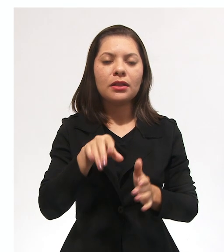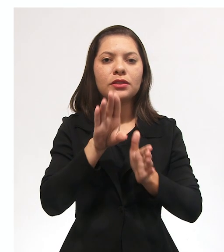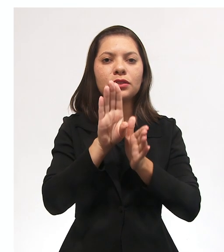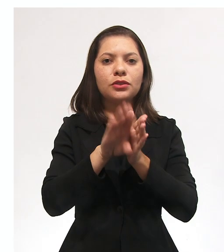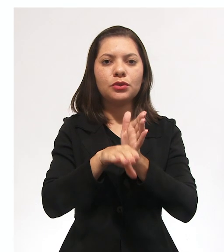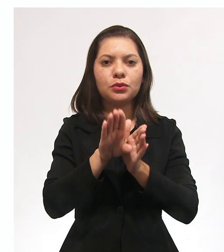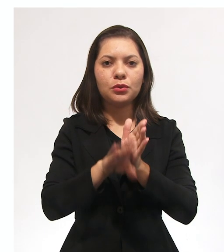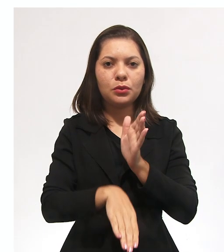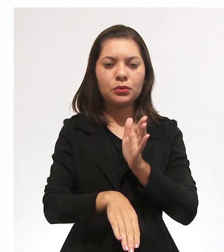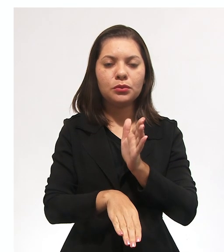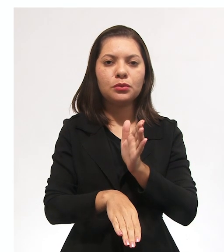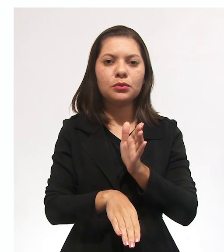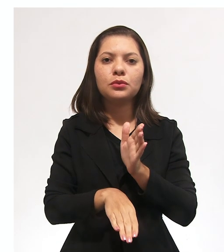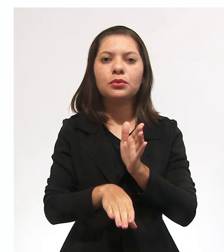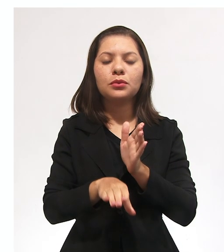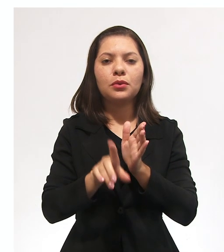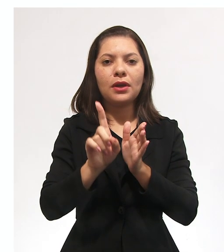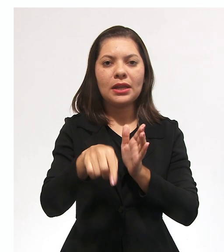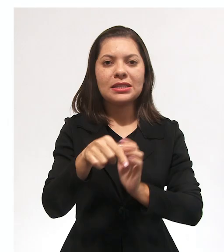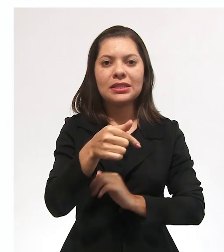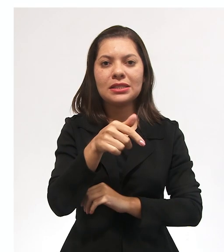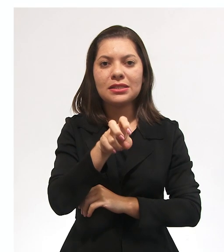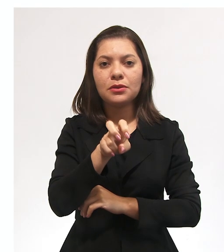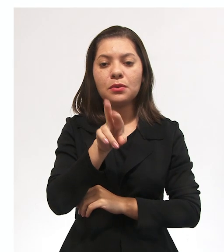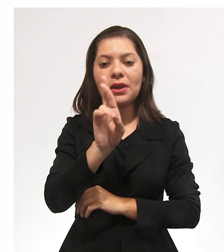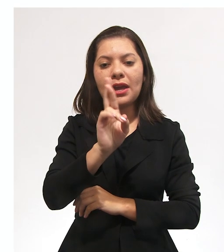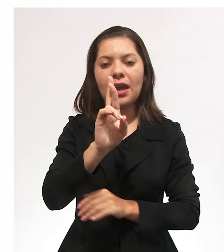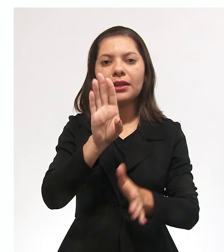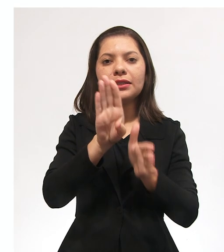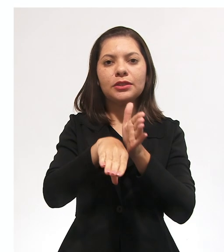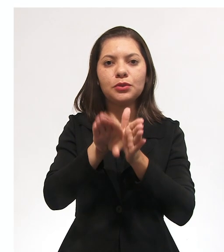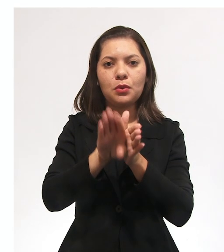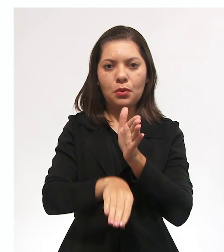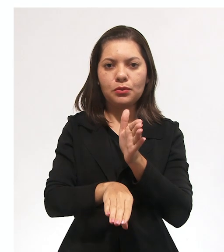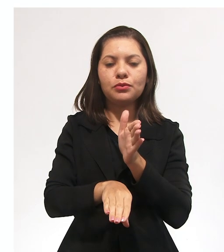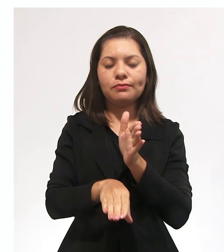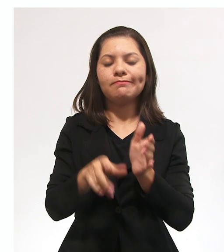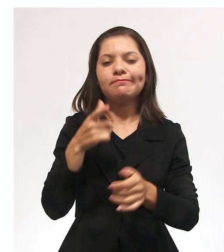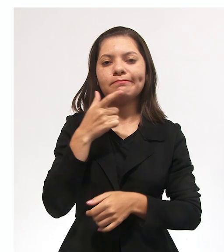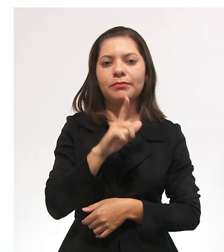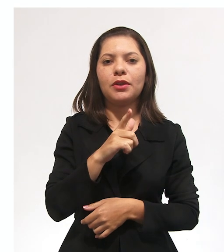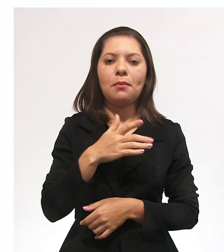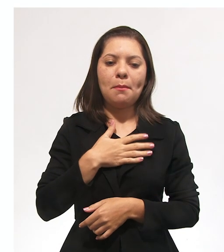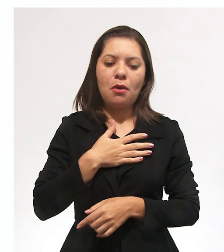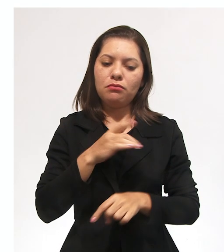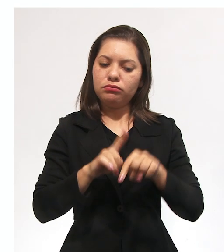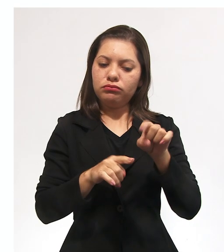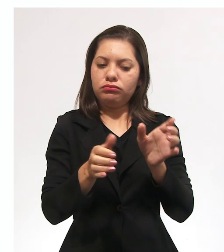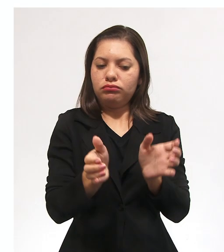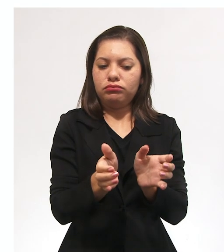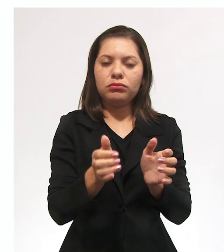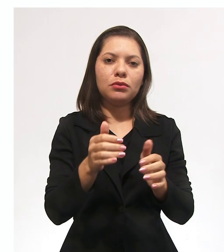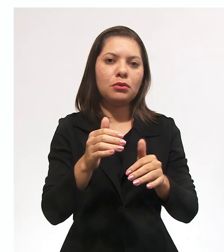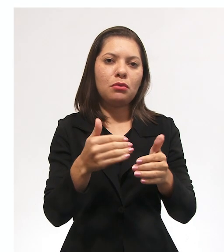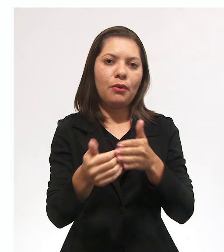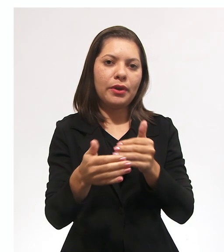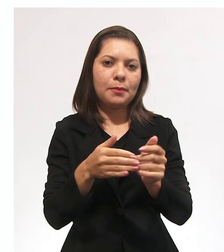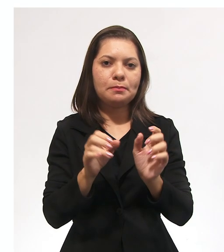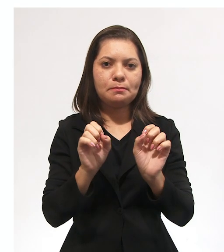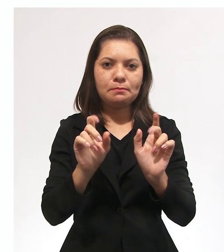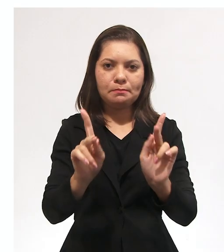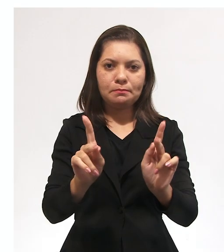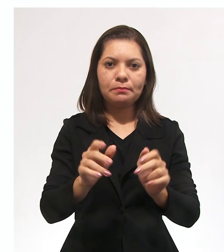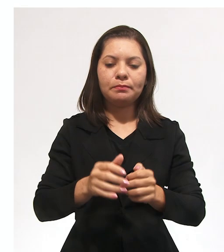desconto, na verdade, eu tive R$75 de desconto na minha peça, no meu produto, ok?